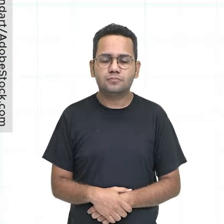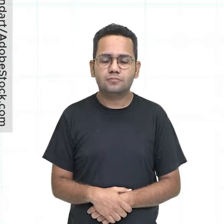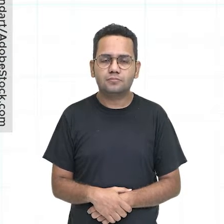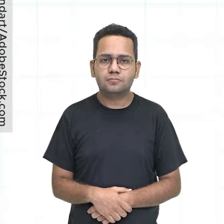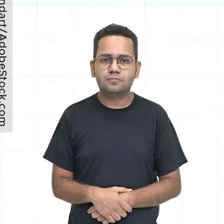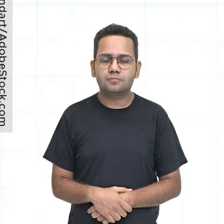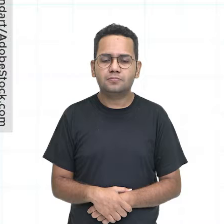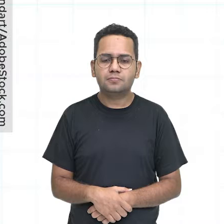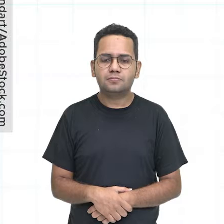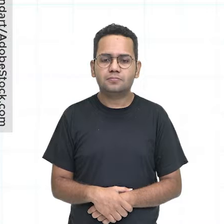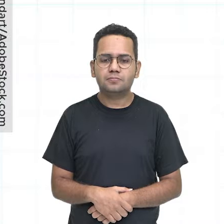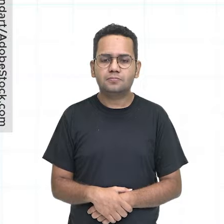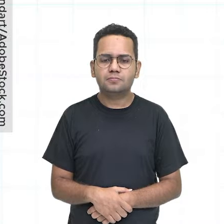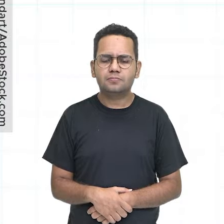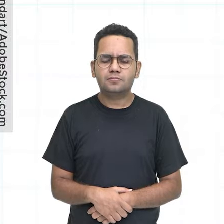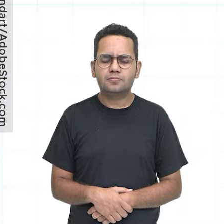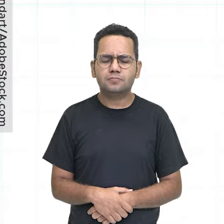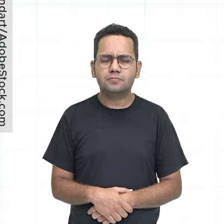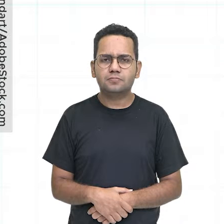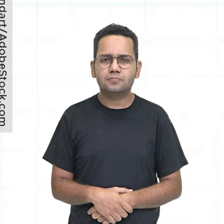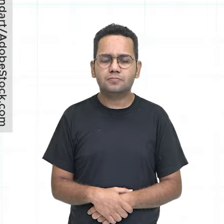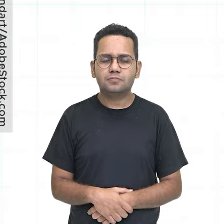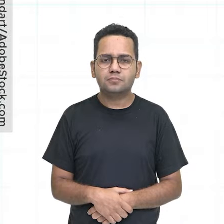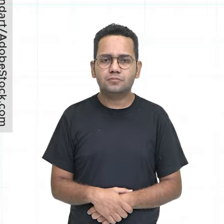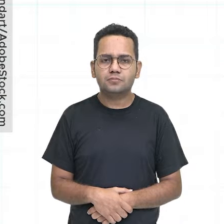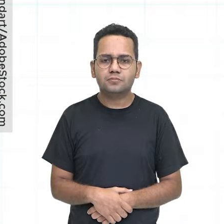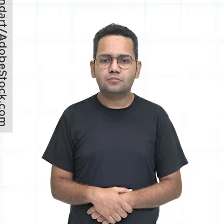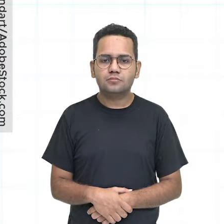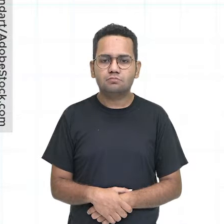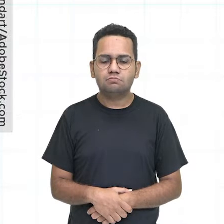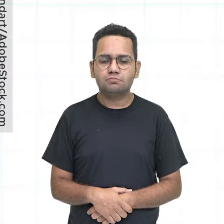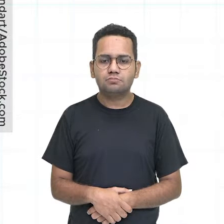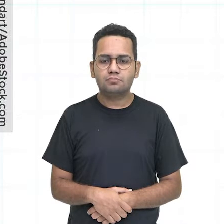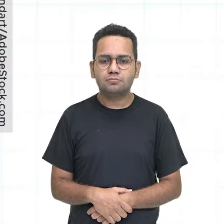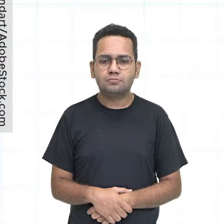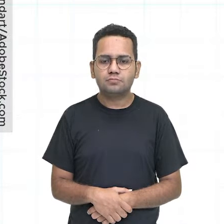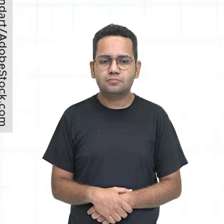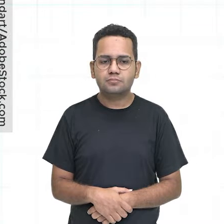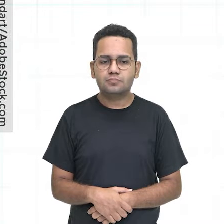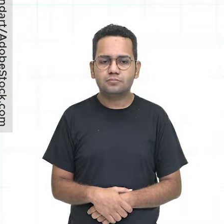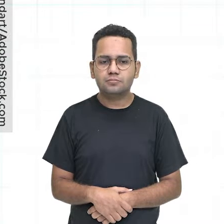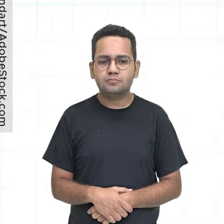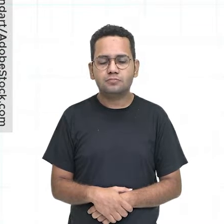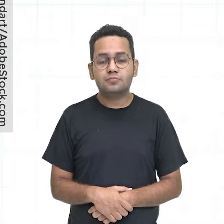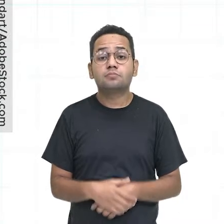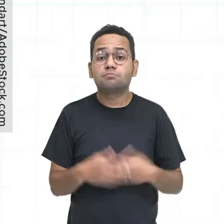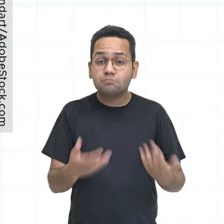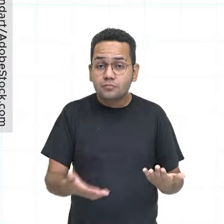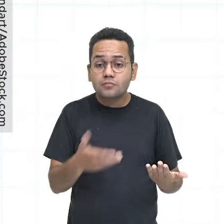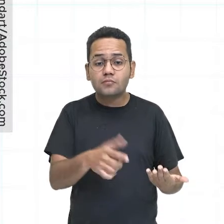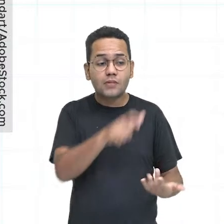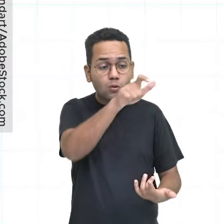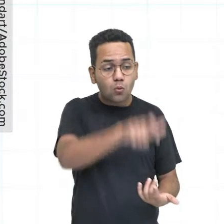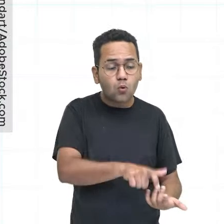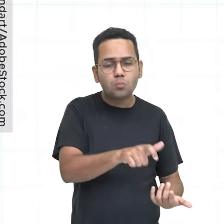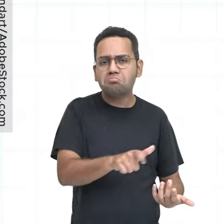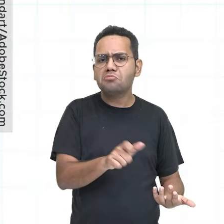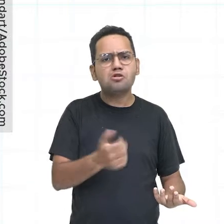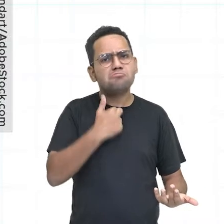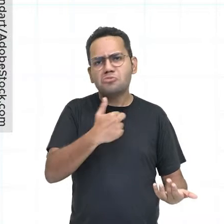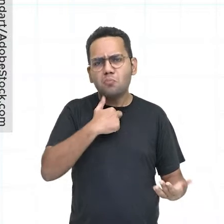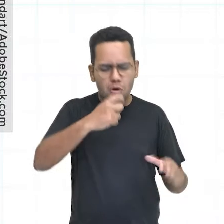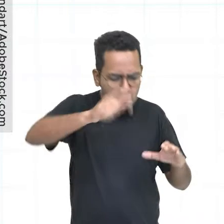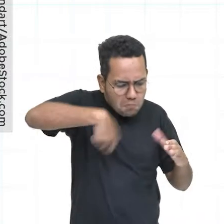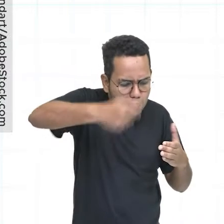comidas que não pouco ricas em qualidade, tá? Então, ele não deveria comer